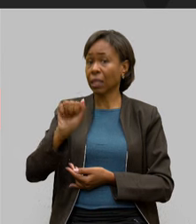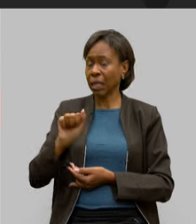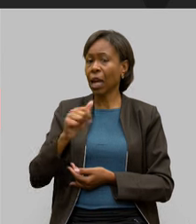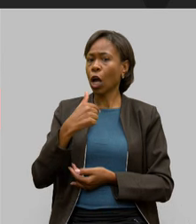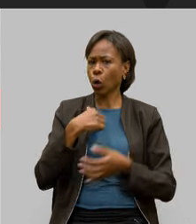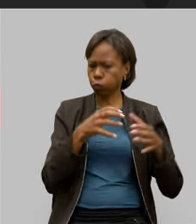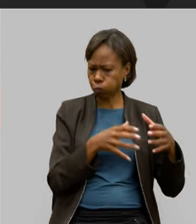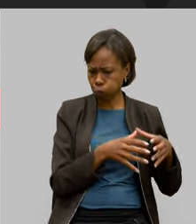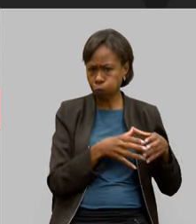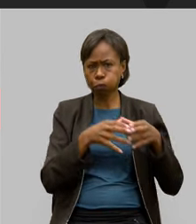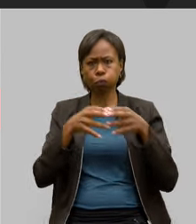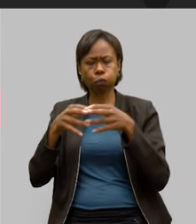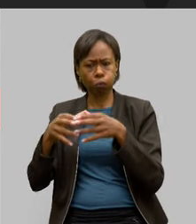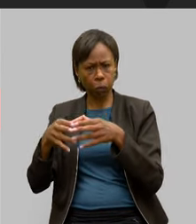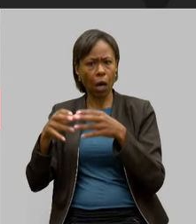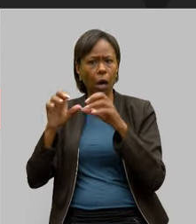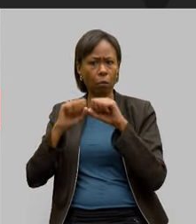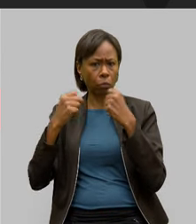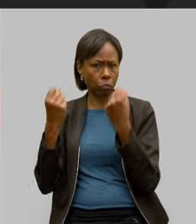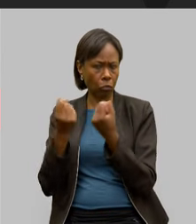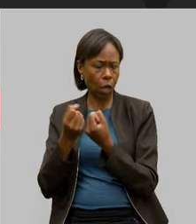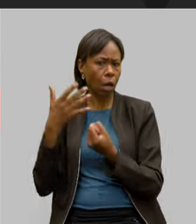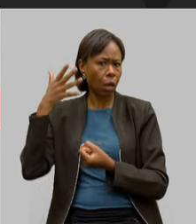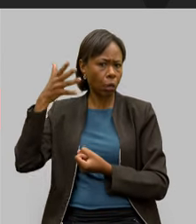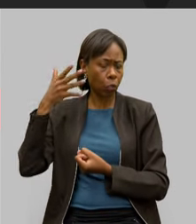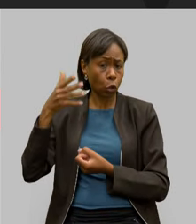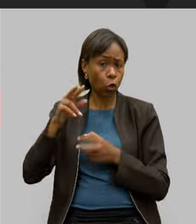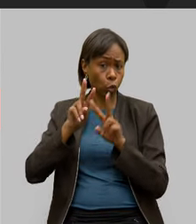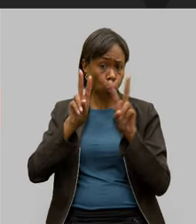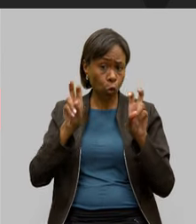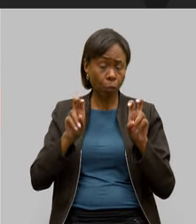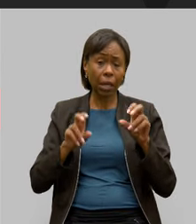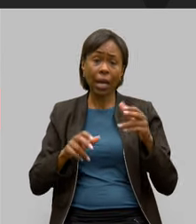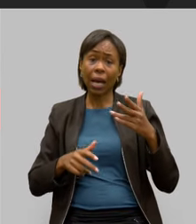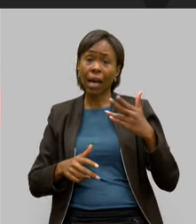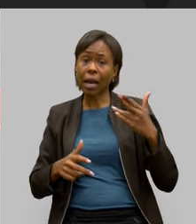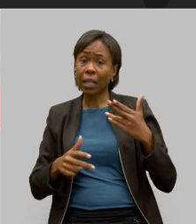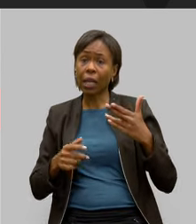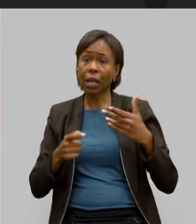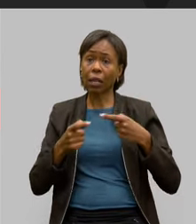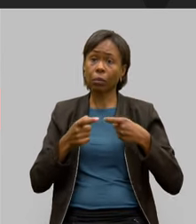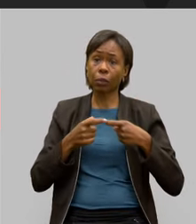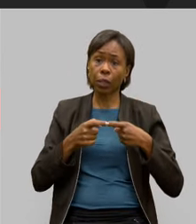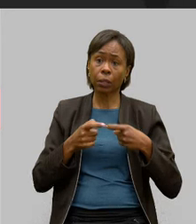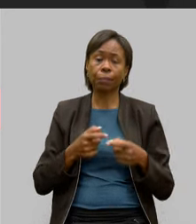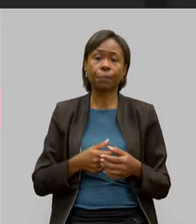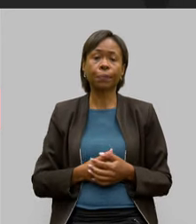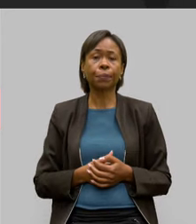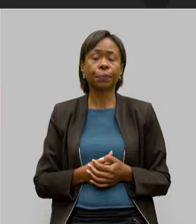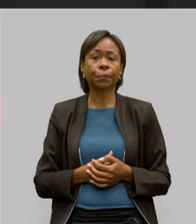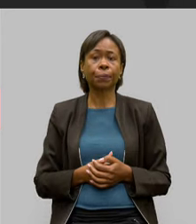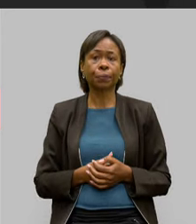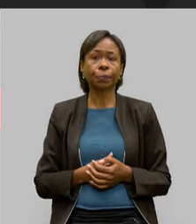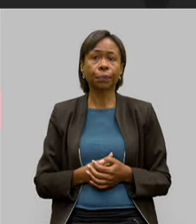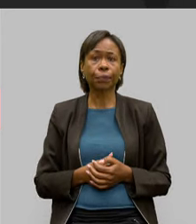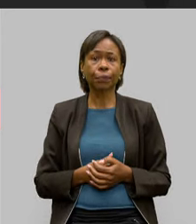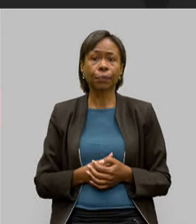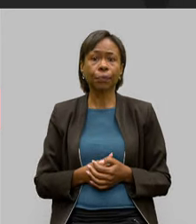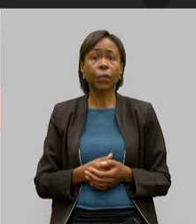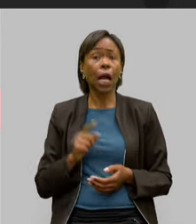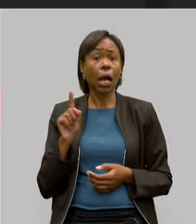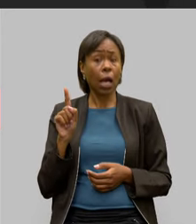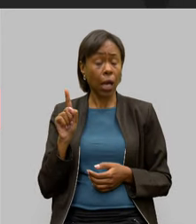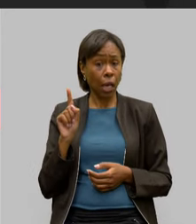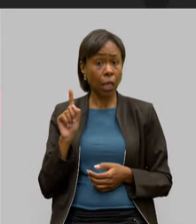organizou um simpósio lá e Marina sobre cannabis medicinal né Eh próximo por favor e justamente essas associações